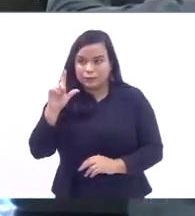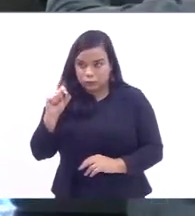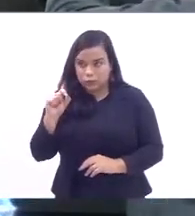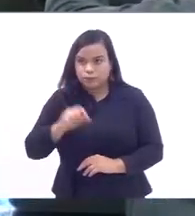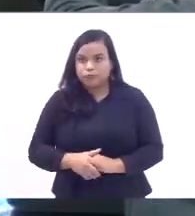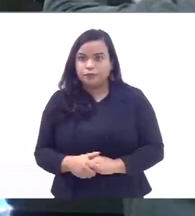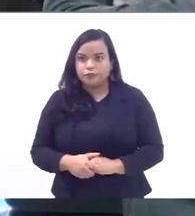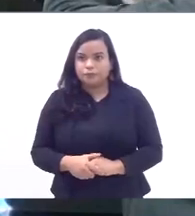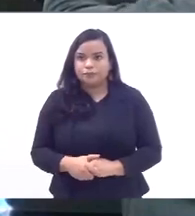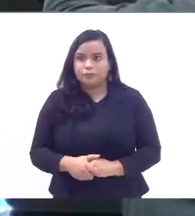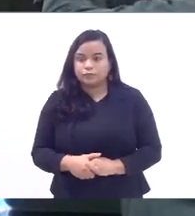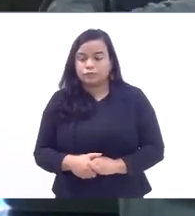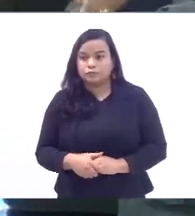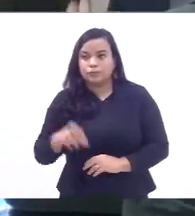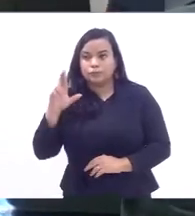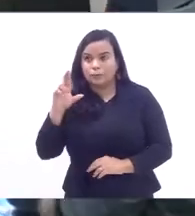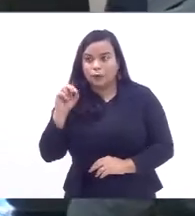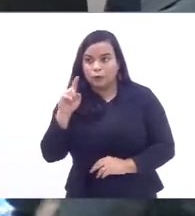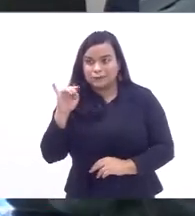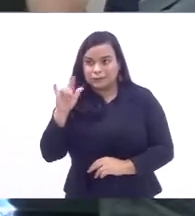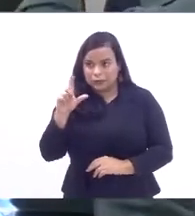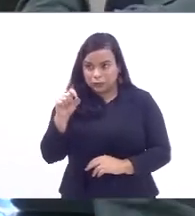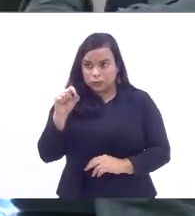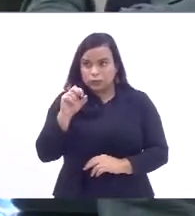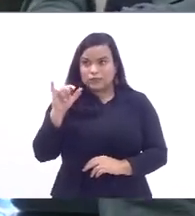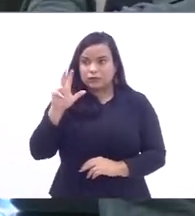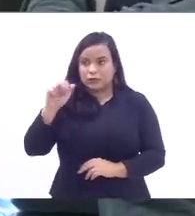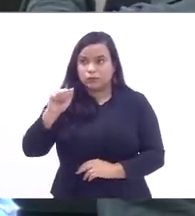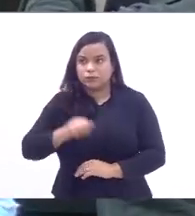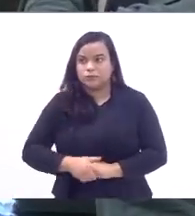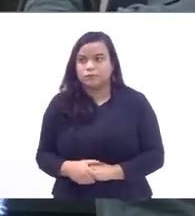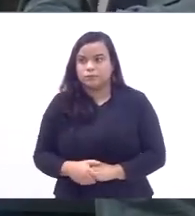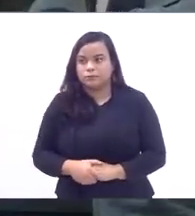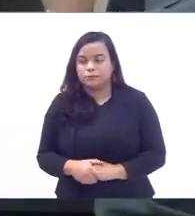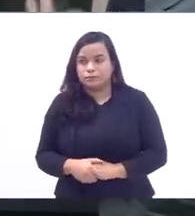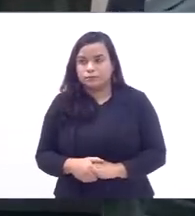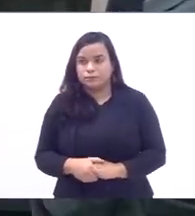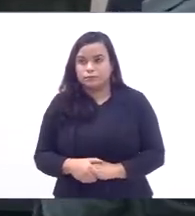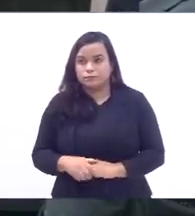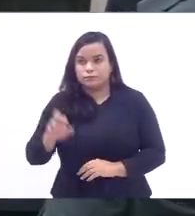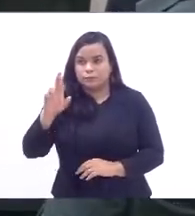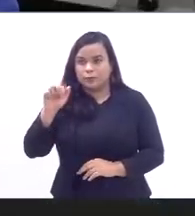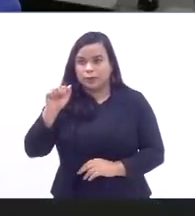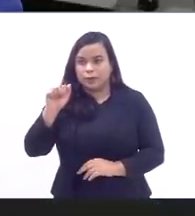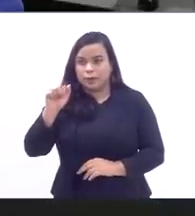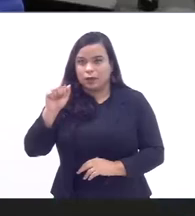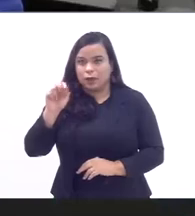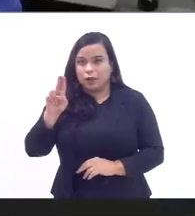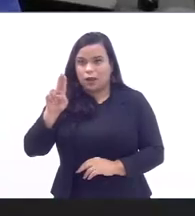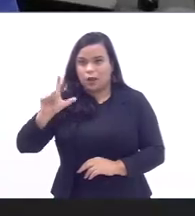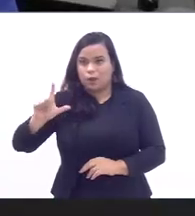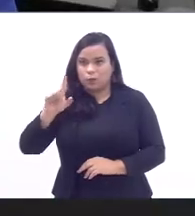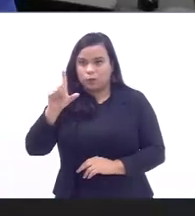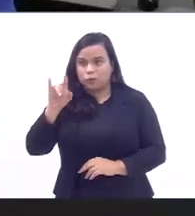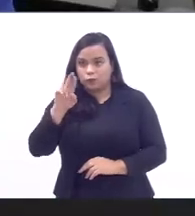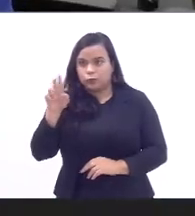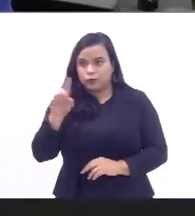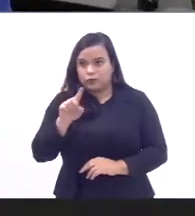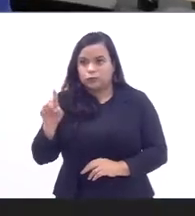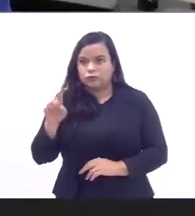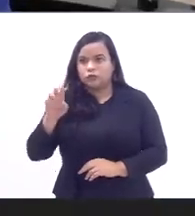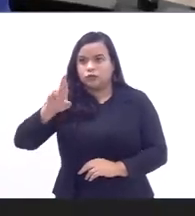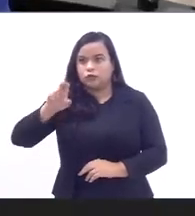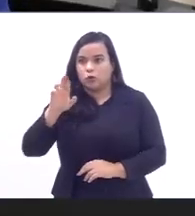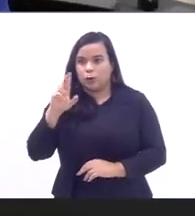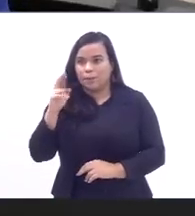Pinho, Rodrigo Silva Cruz, Raul Luiz,